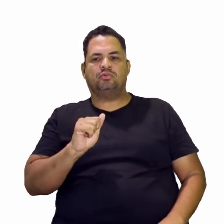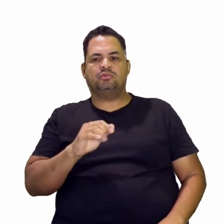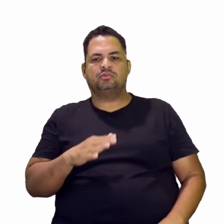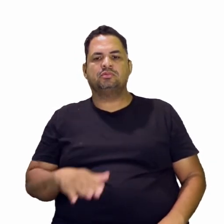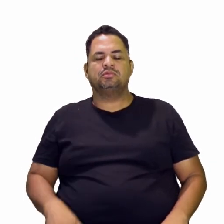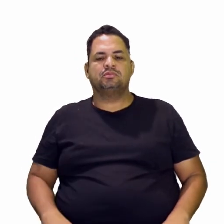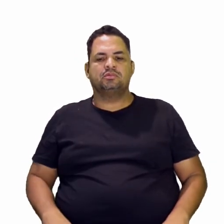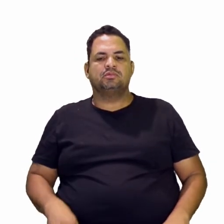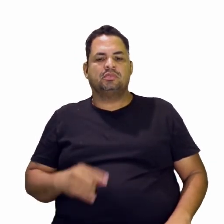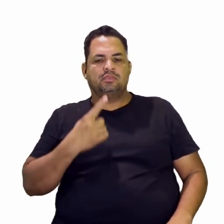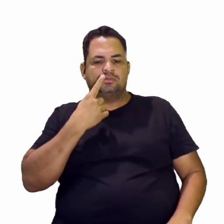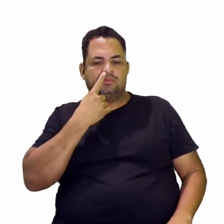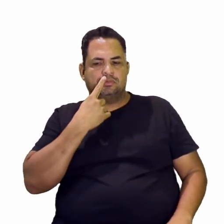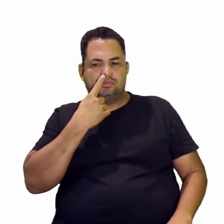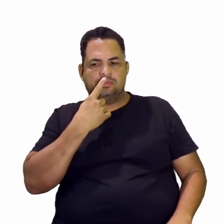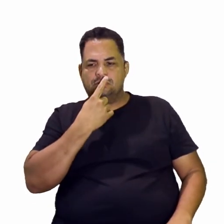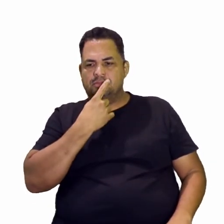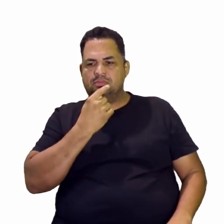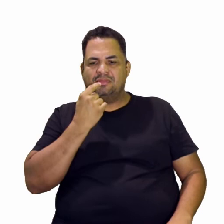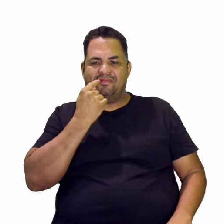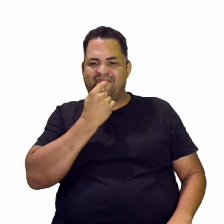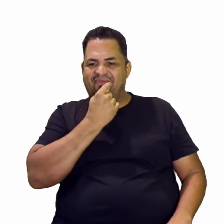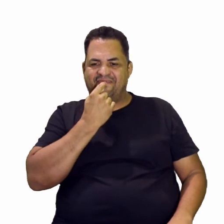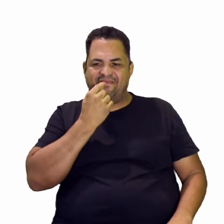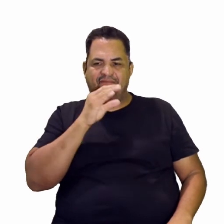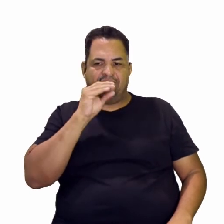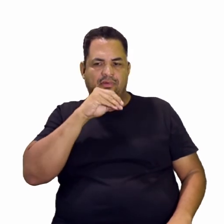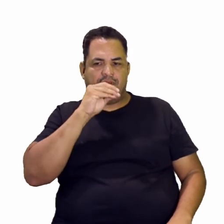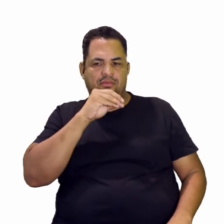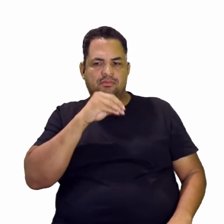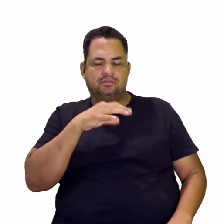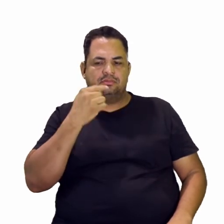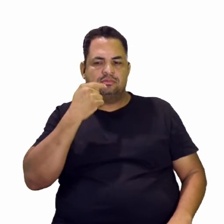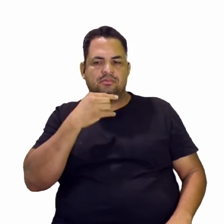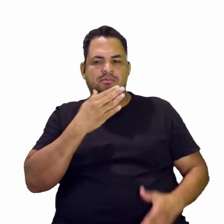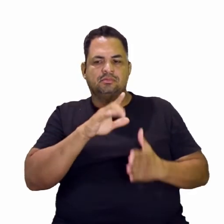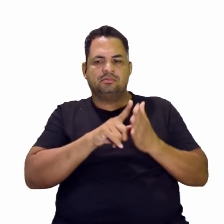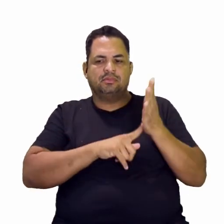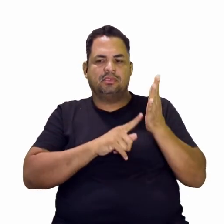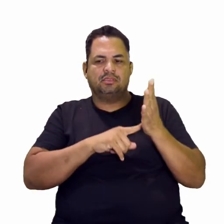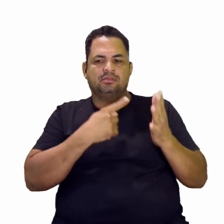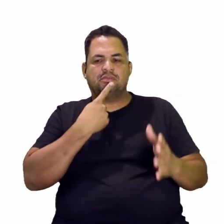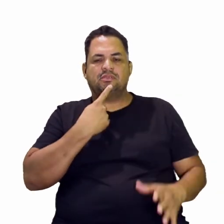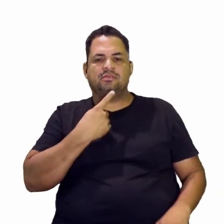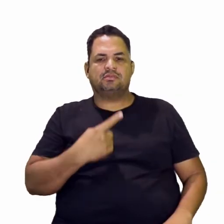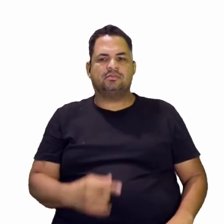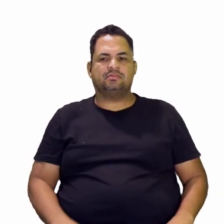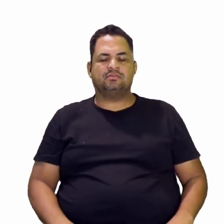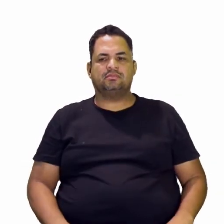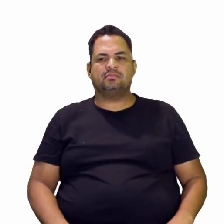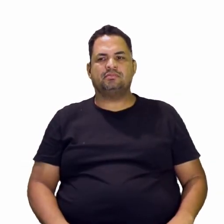vai causar os sangramentos, enfraquecimento dos dentes, tá? Hemorragias. Olha lá.